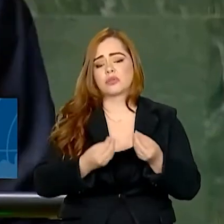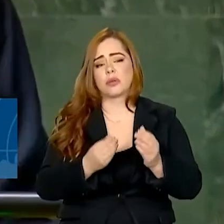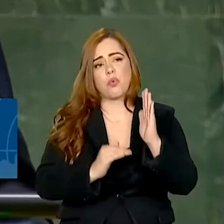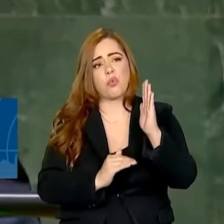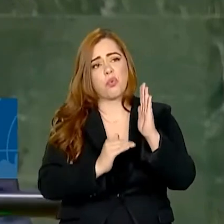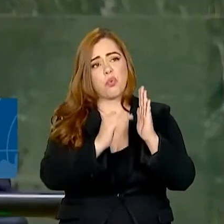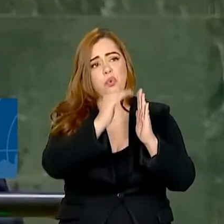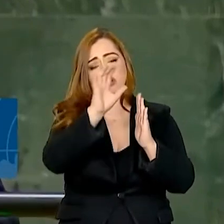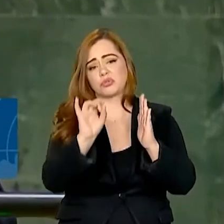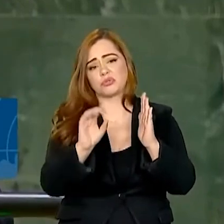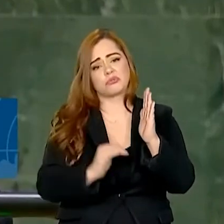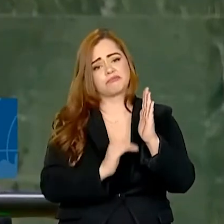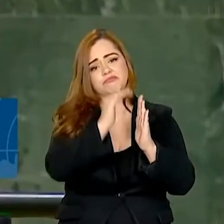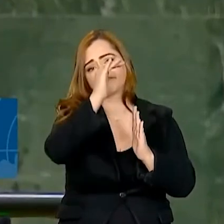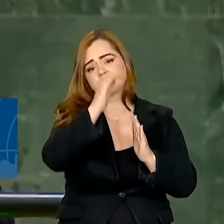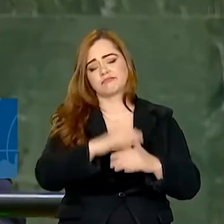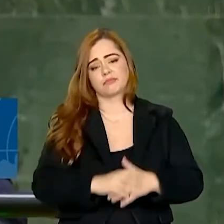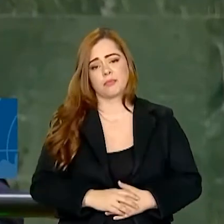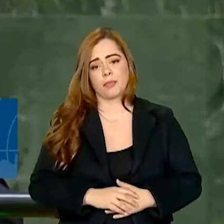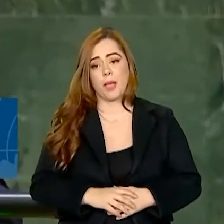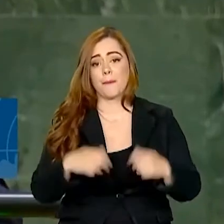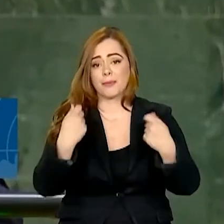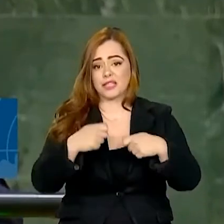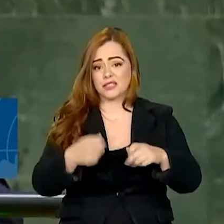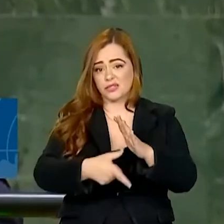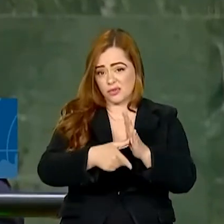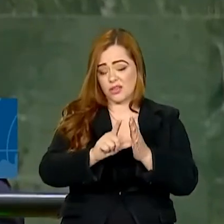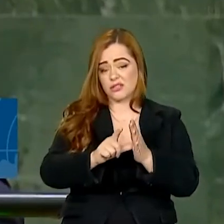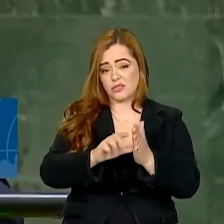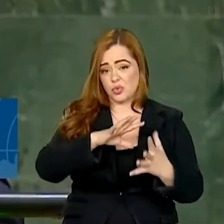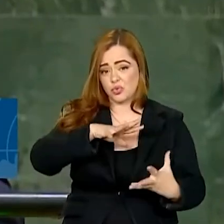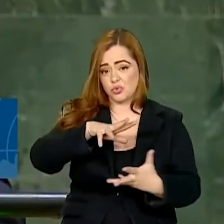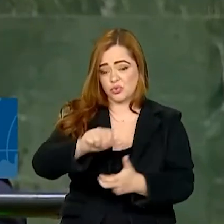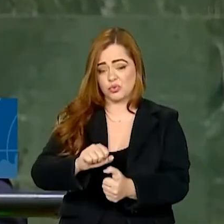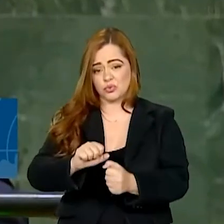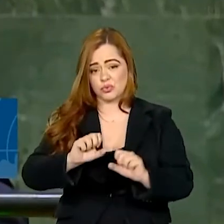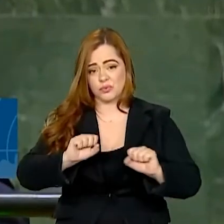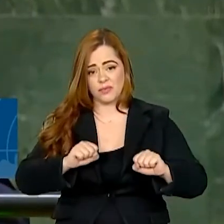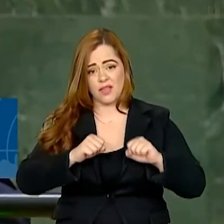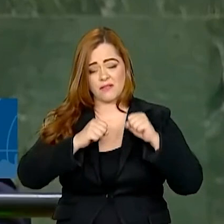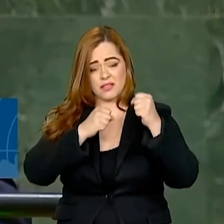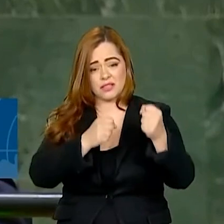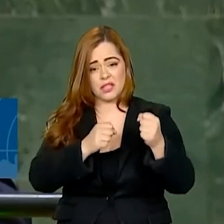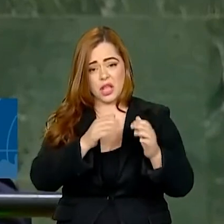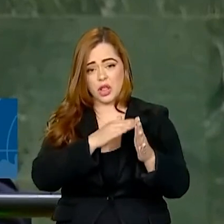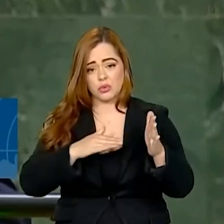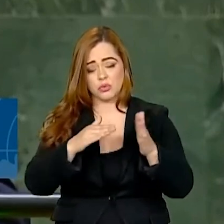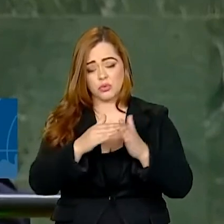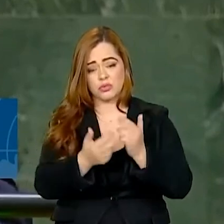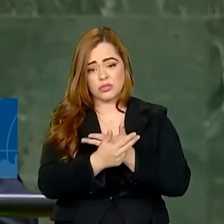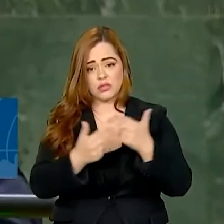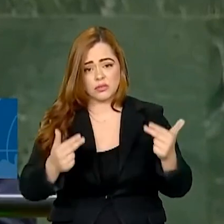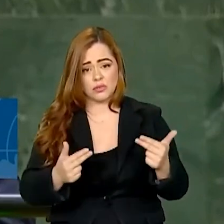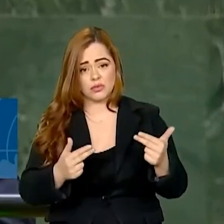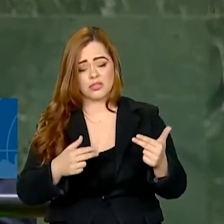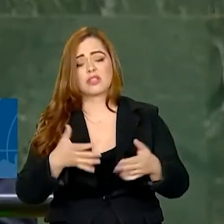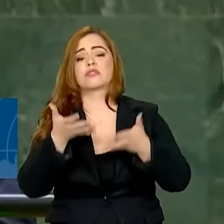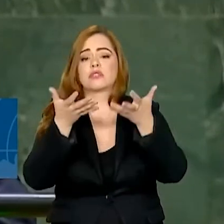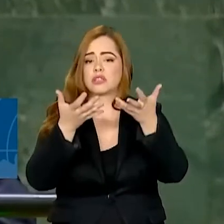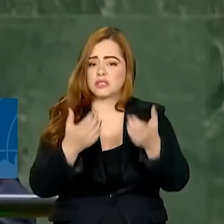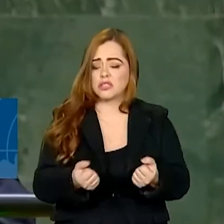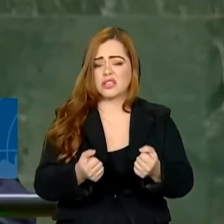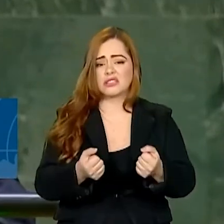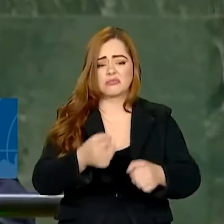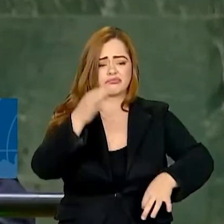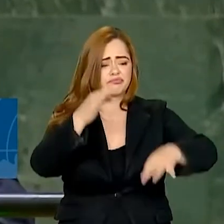crescer. É preciso, antes de tudo, vencer a resignação que nos faz aceitar